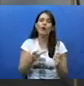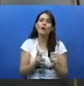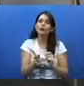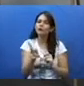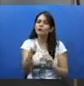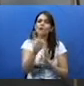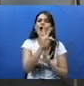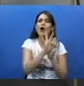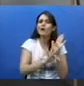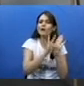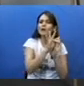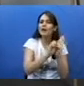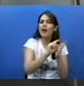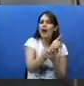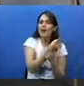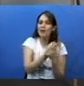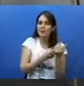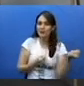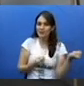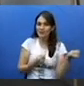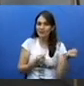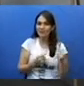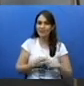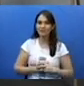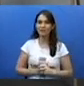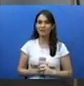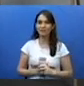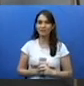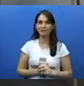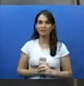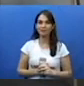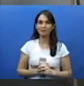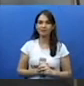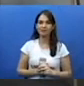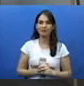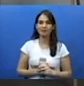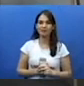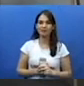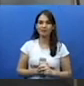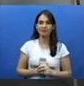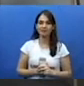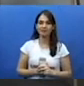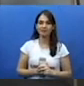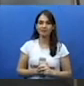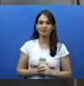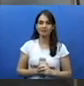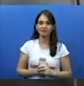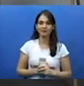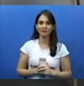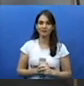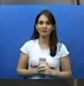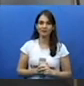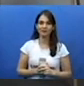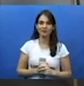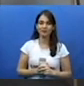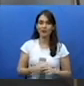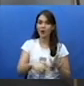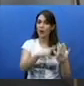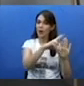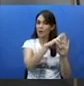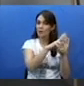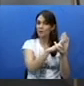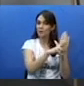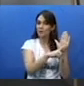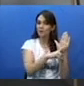Nós vamos dar continuidade no assunto deste texto, ok? Então, vamos lá. A nossa rotina